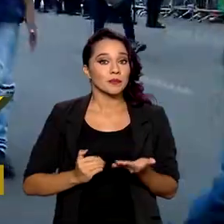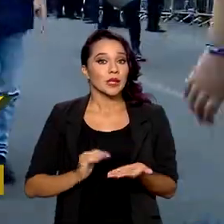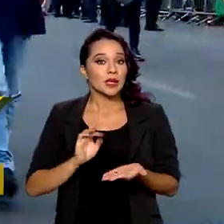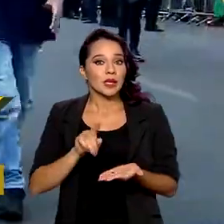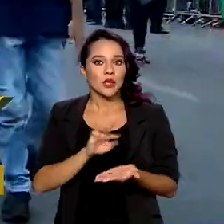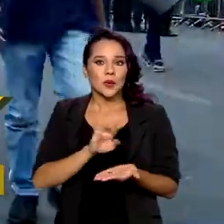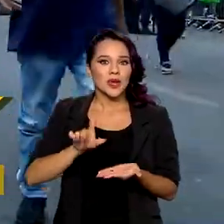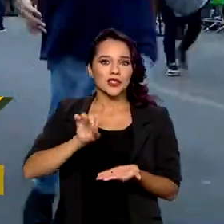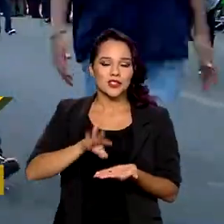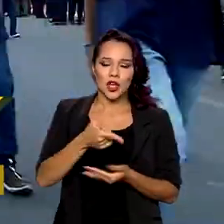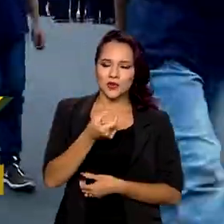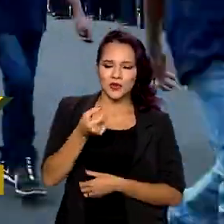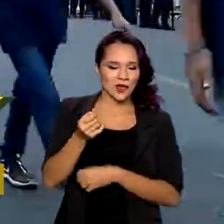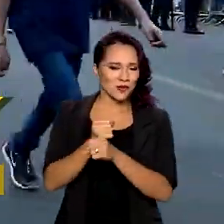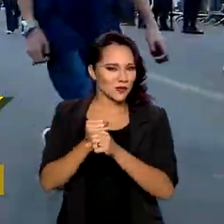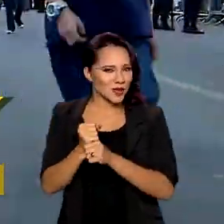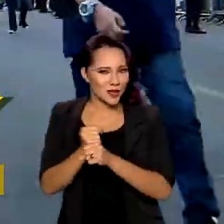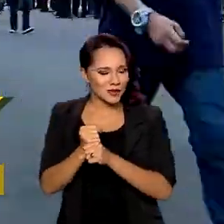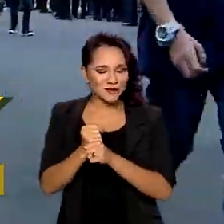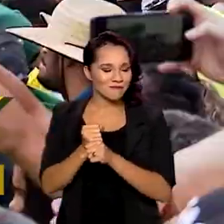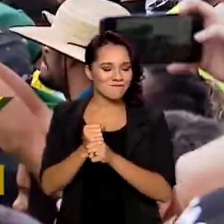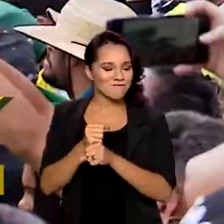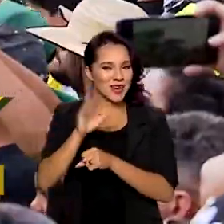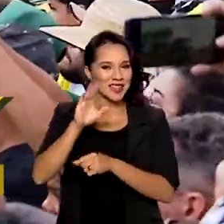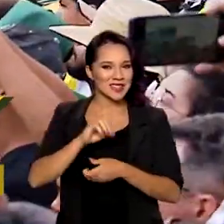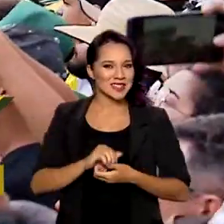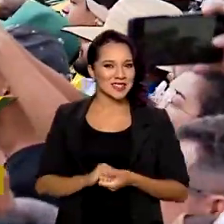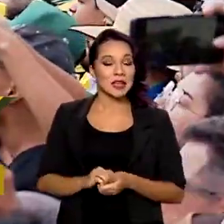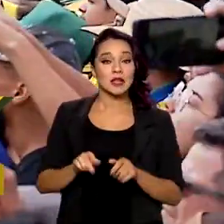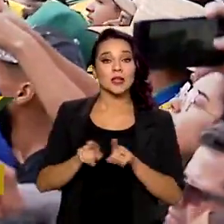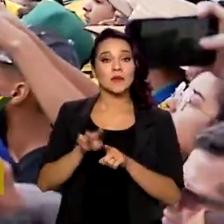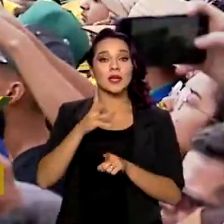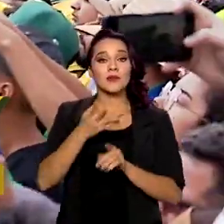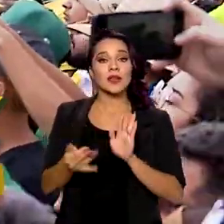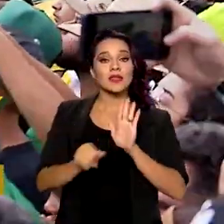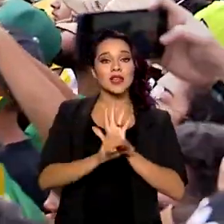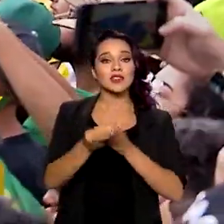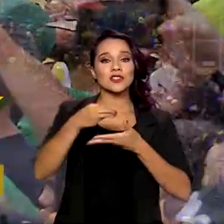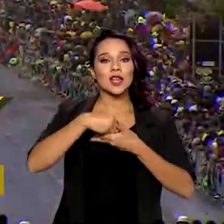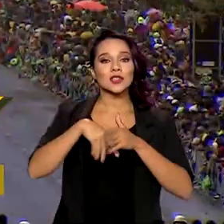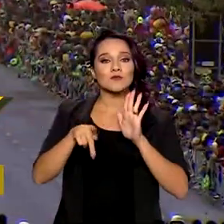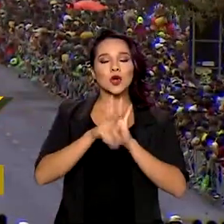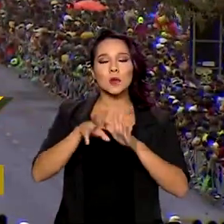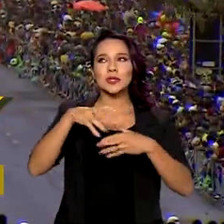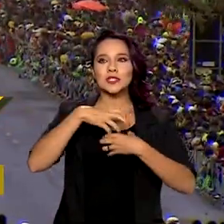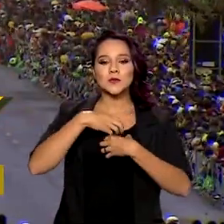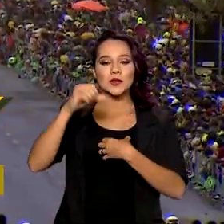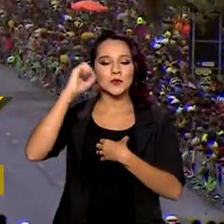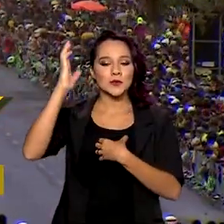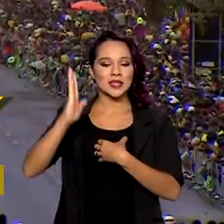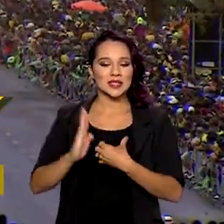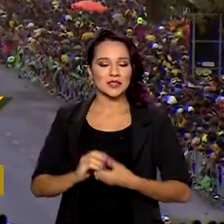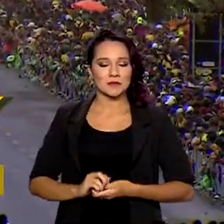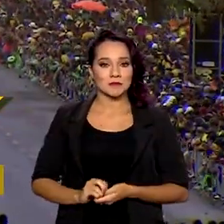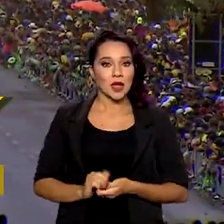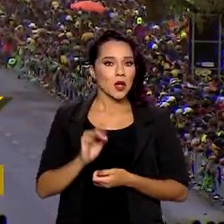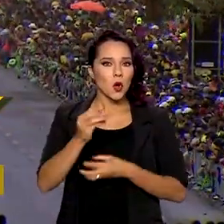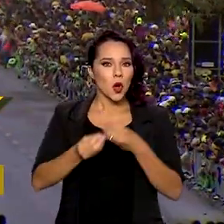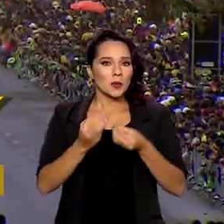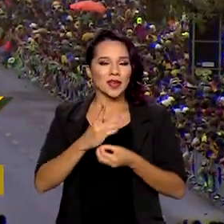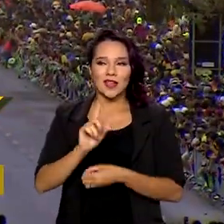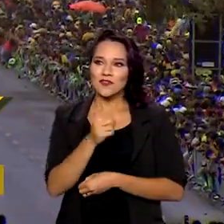que não fica só nos 200 anos. Eu queria destacar aqui a questão da identidade nacional, né, que os traços da